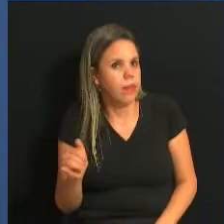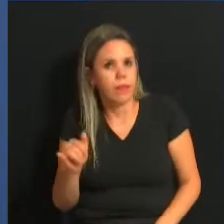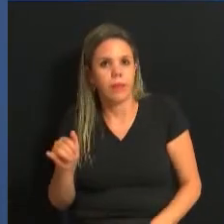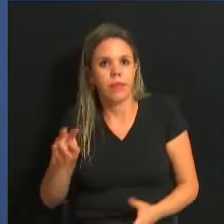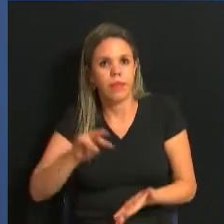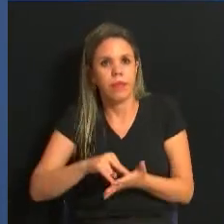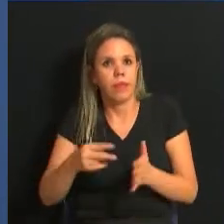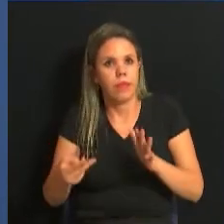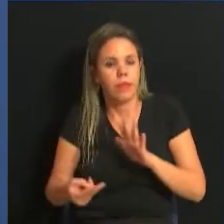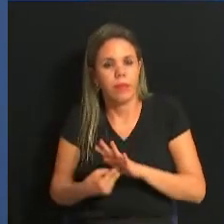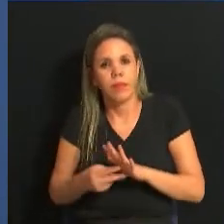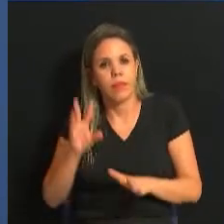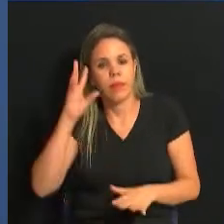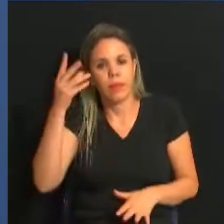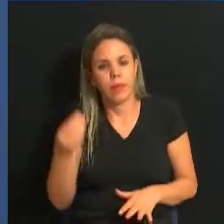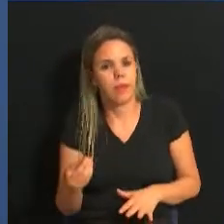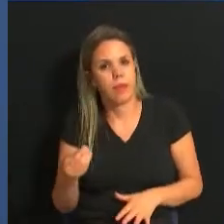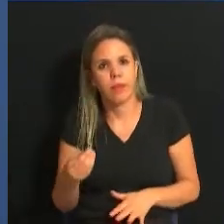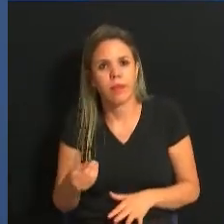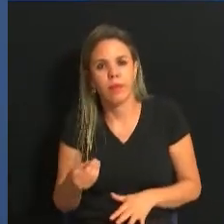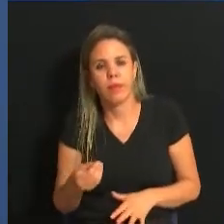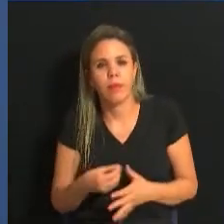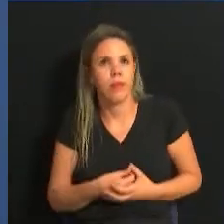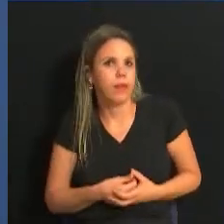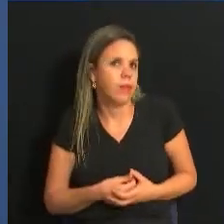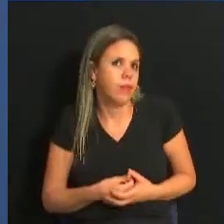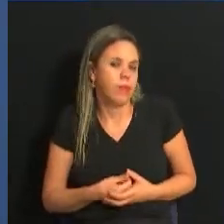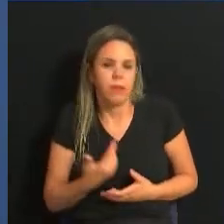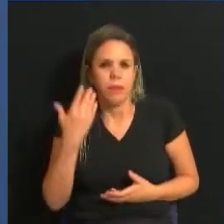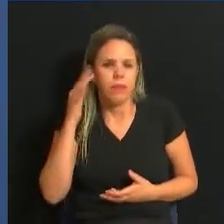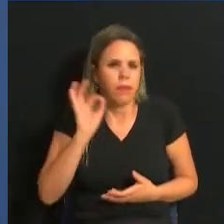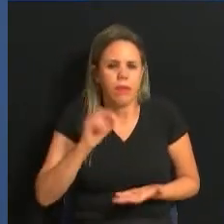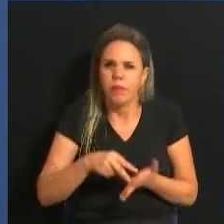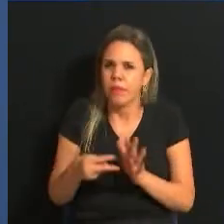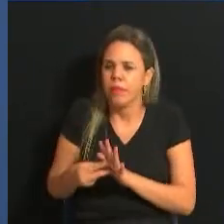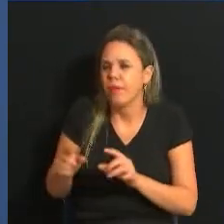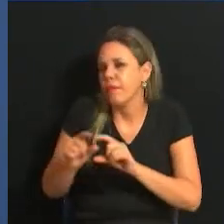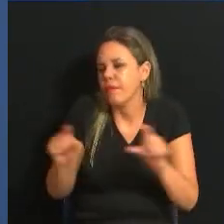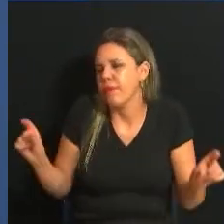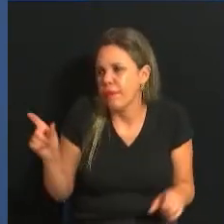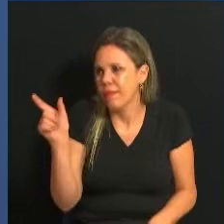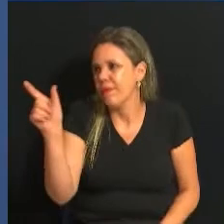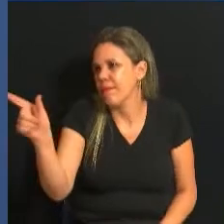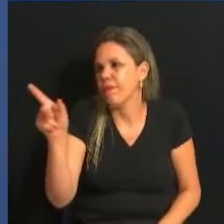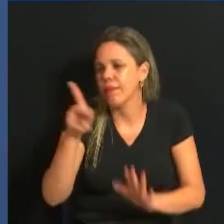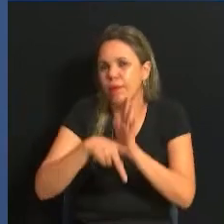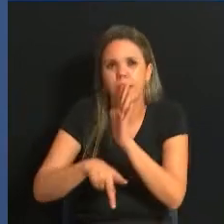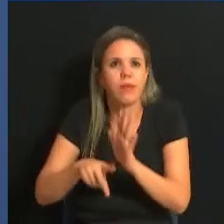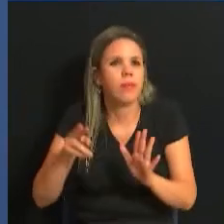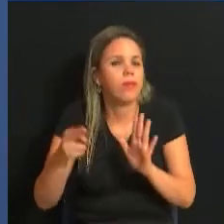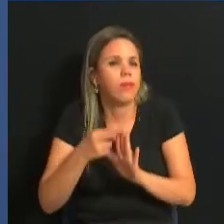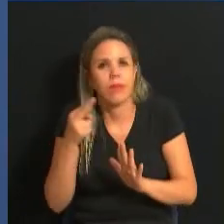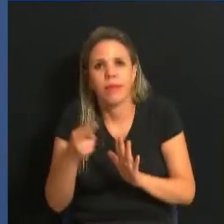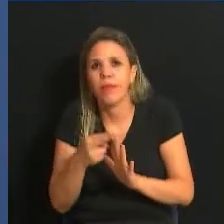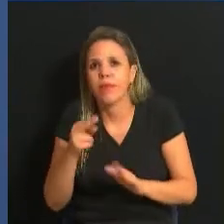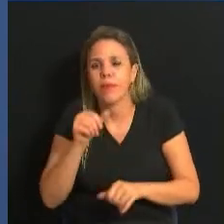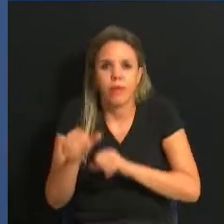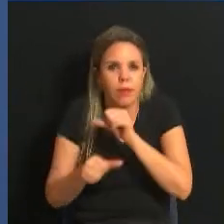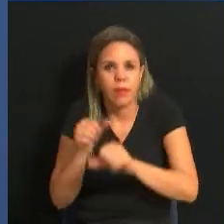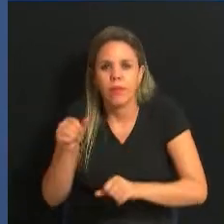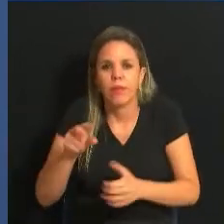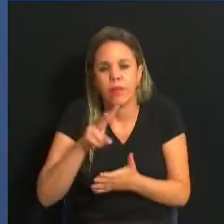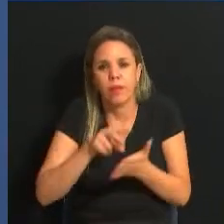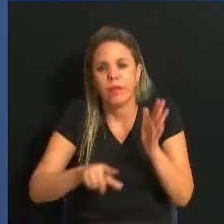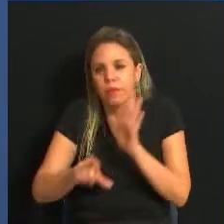ou interpretação da pauta. Para você que, olha, não entendo porque está escrito projeto de resolução que muda a lei tal,